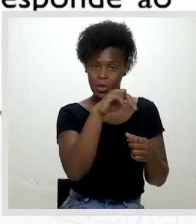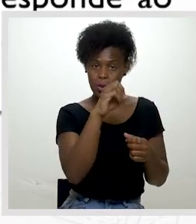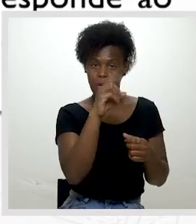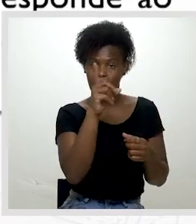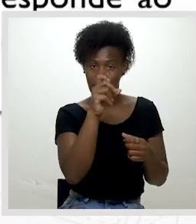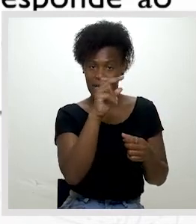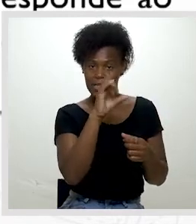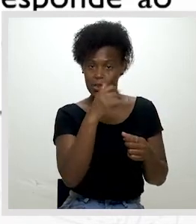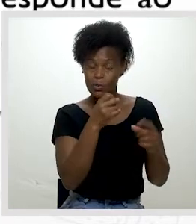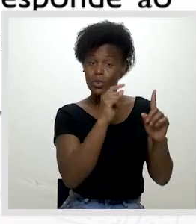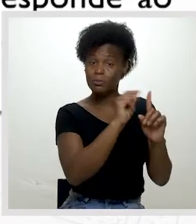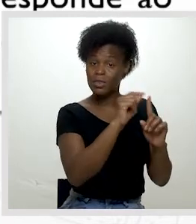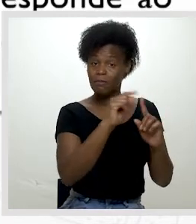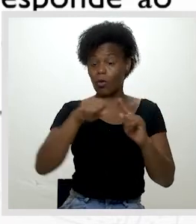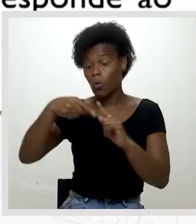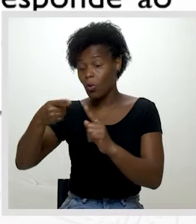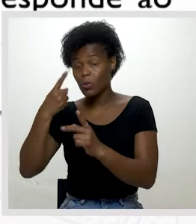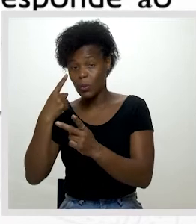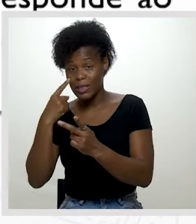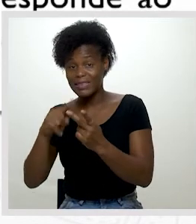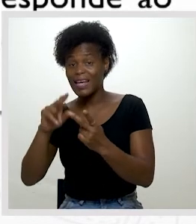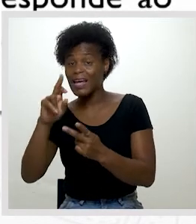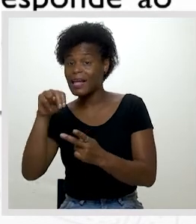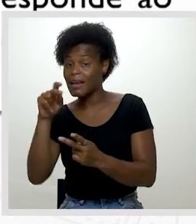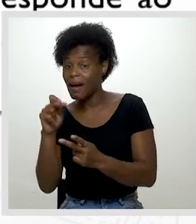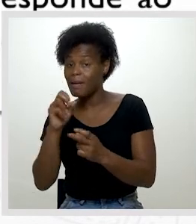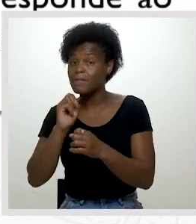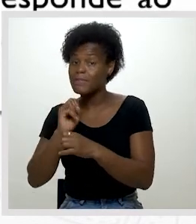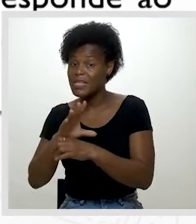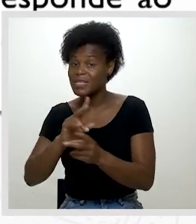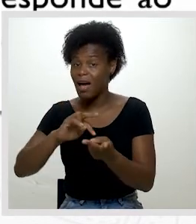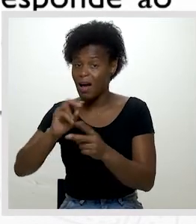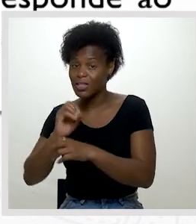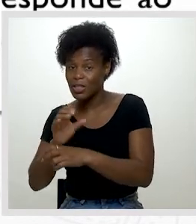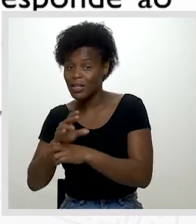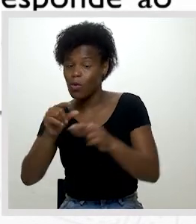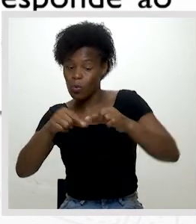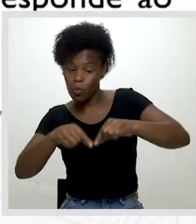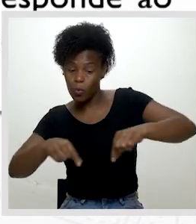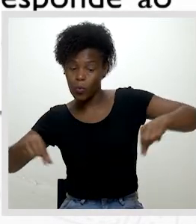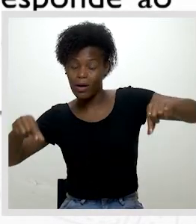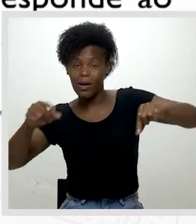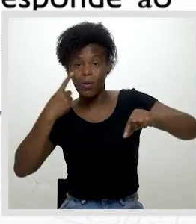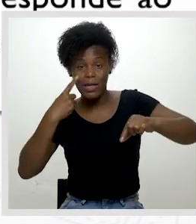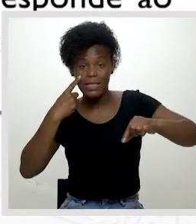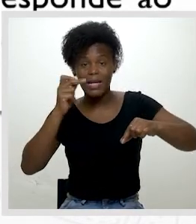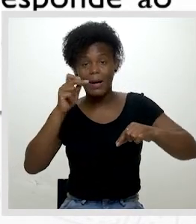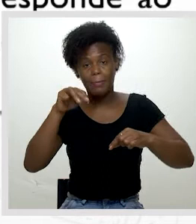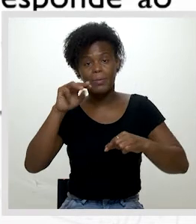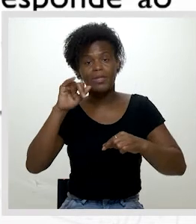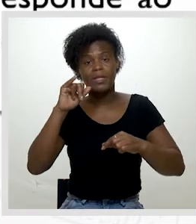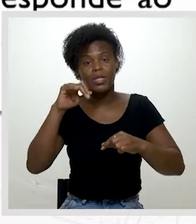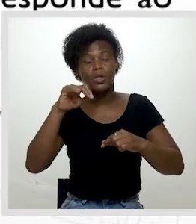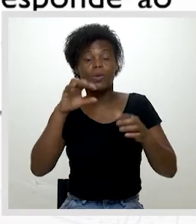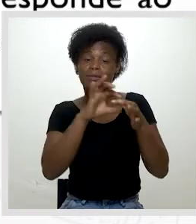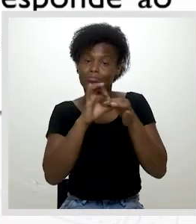que o outro é o local que reconhece o RNA mensageiro, o codão que corresponde ao aminoácido fixado, graças a um